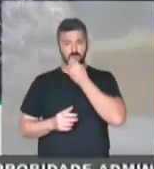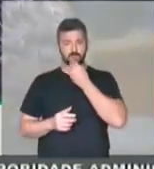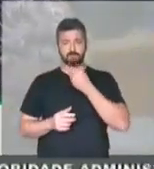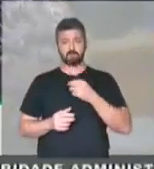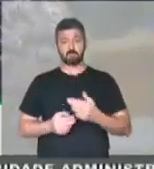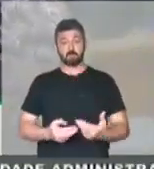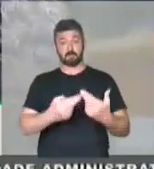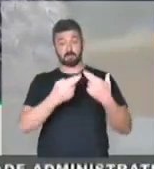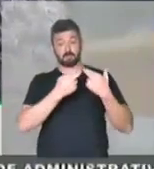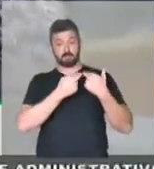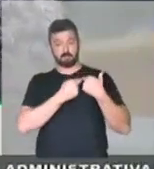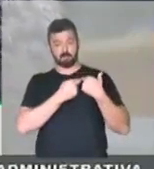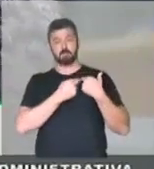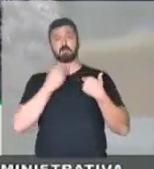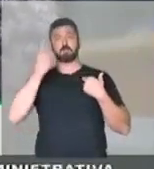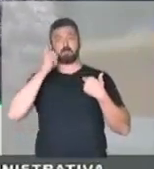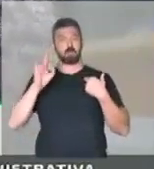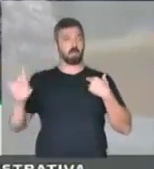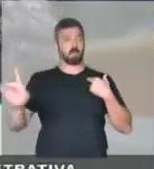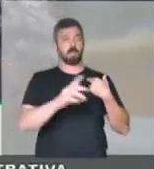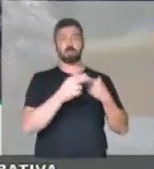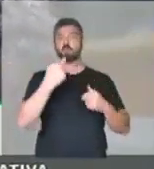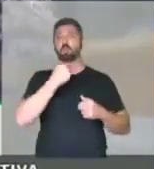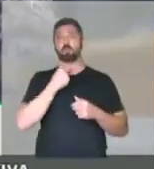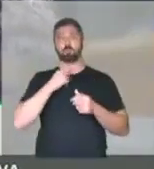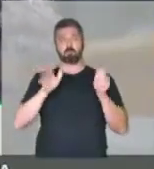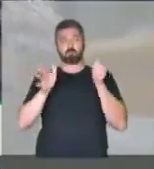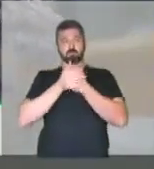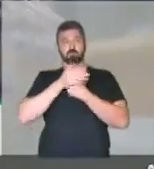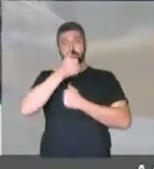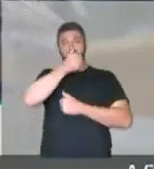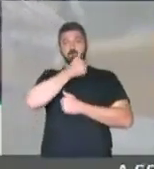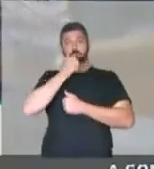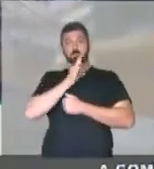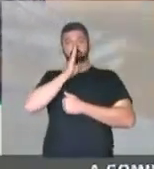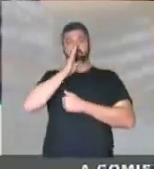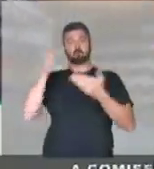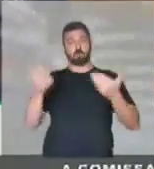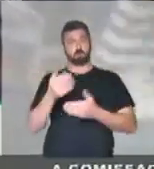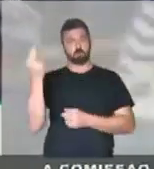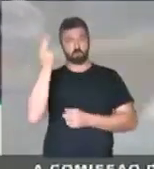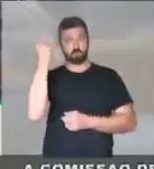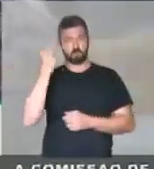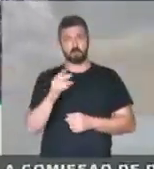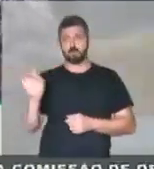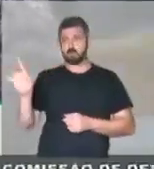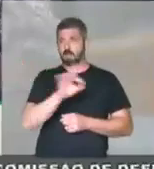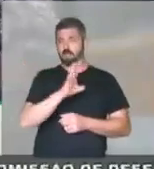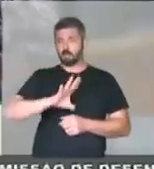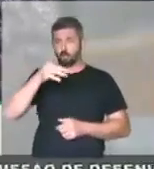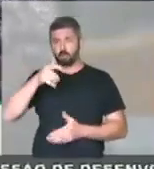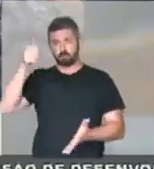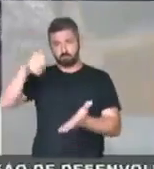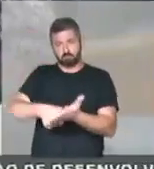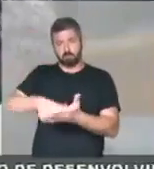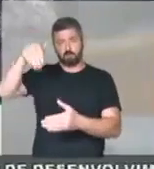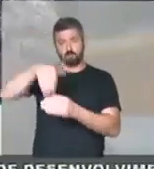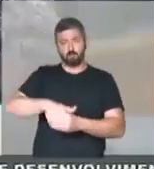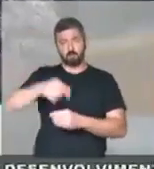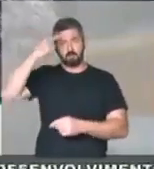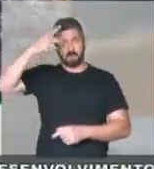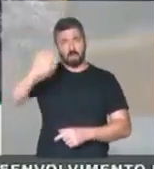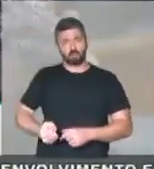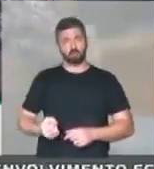A responsabilidade de cada deputado não pode ser escondida nesse momento. Que cada um tenha coragem de assumir o que